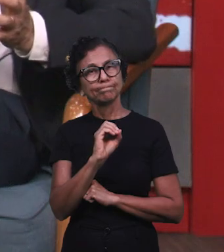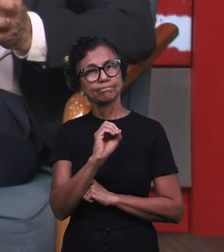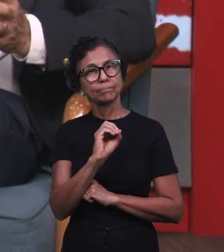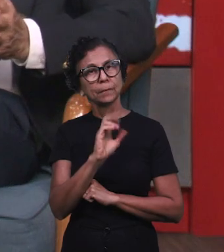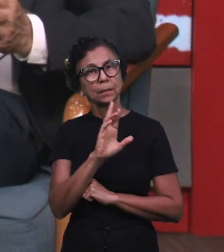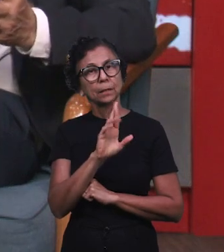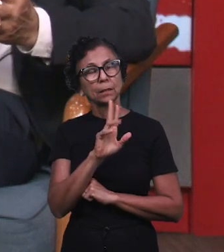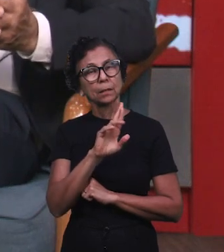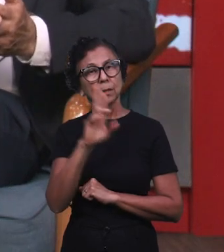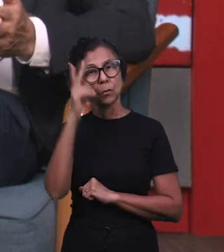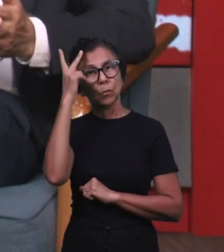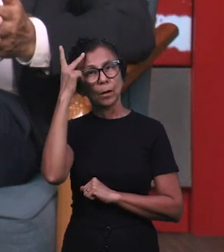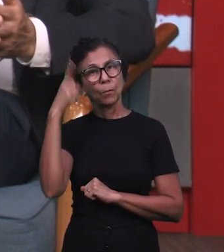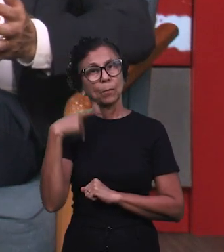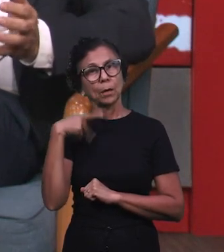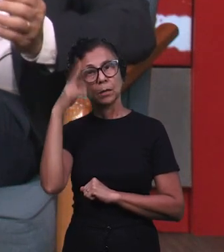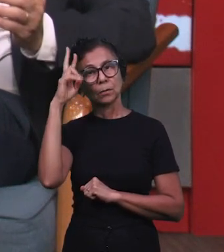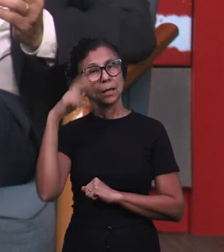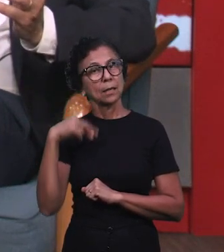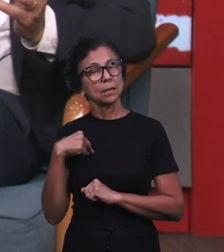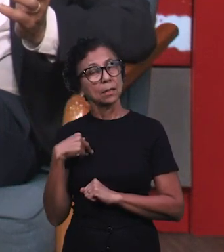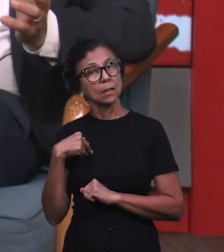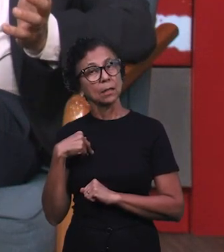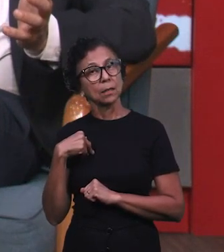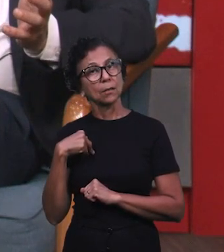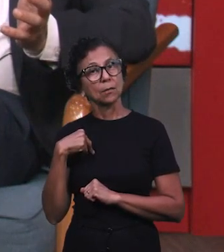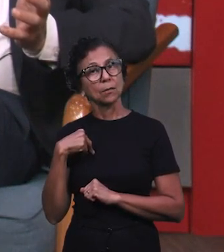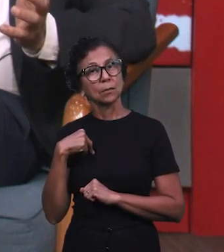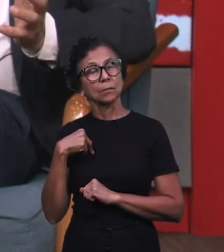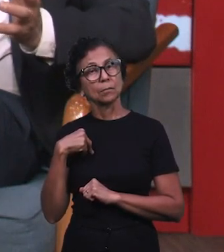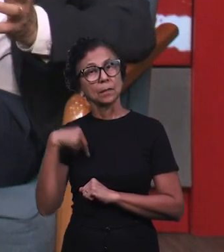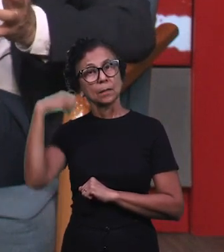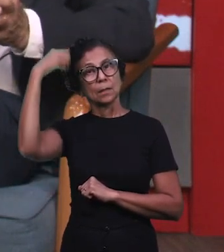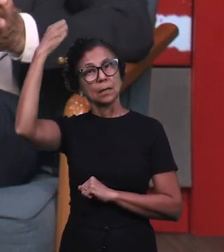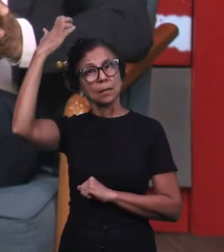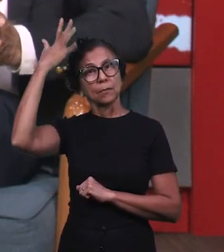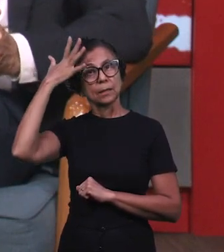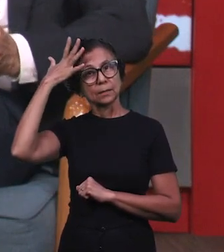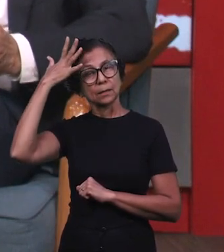Então, vem da eternidade, é algo diferente.